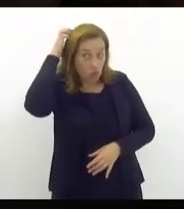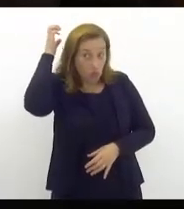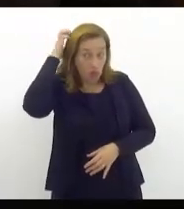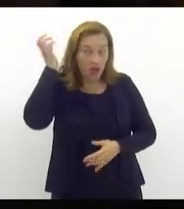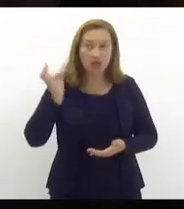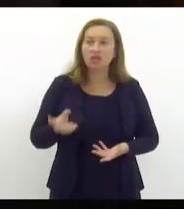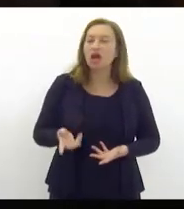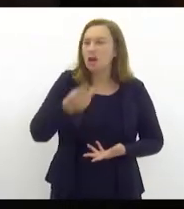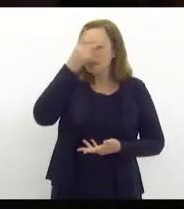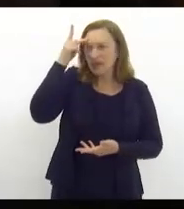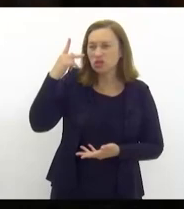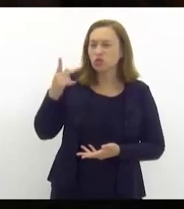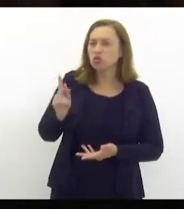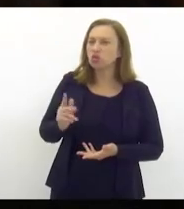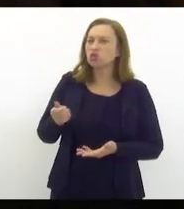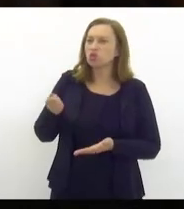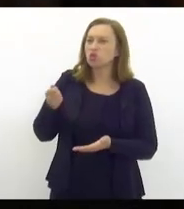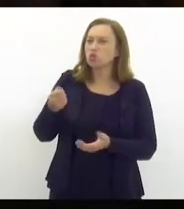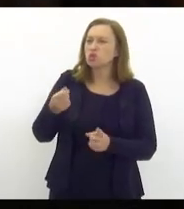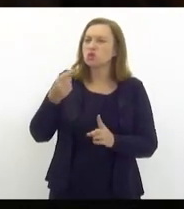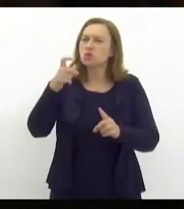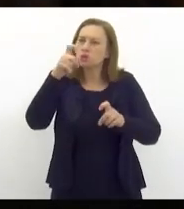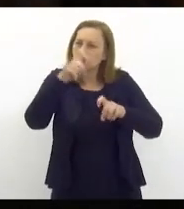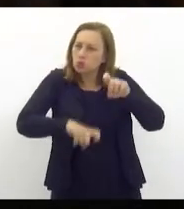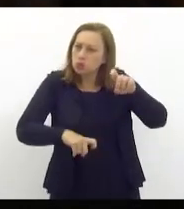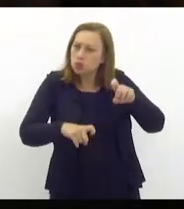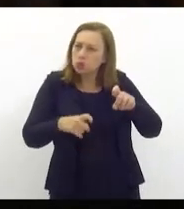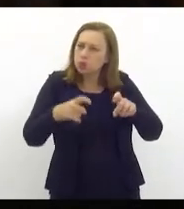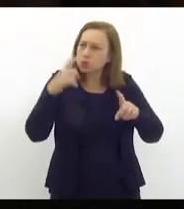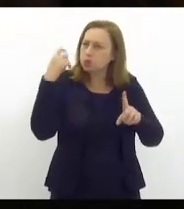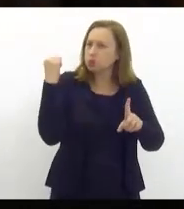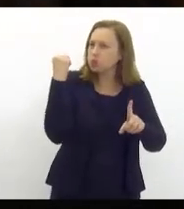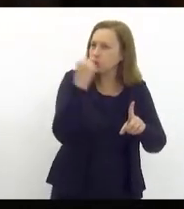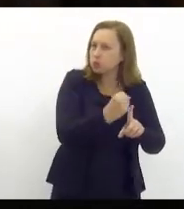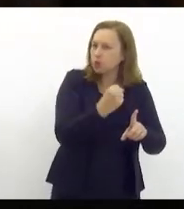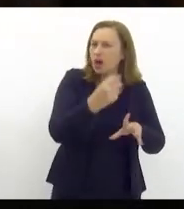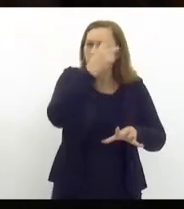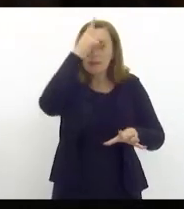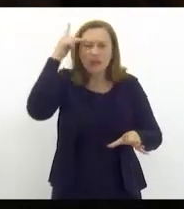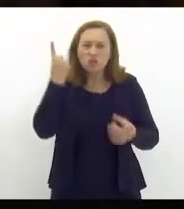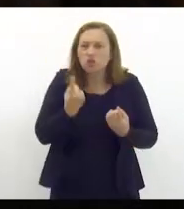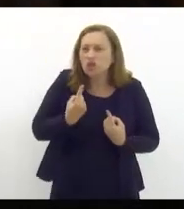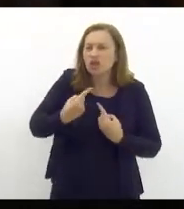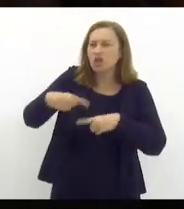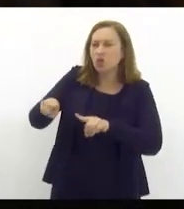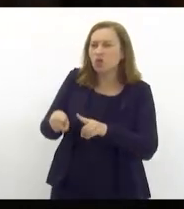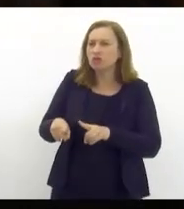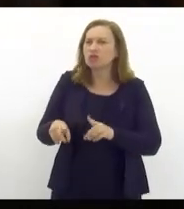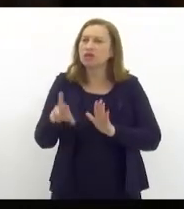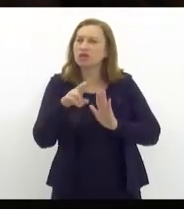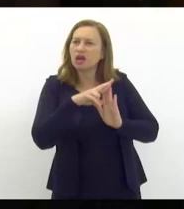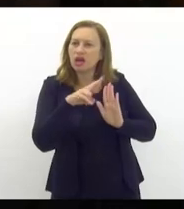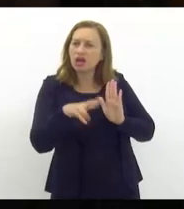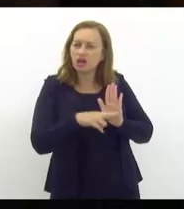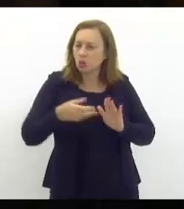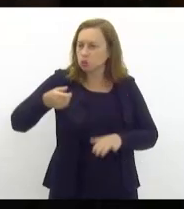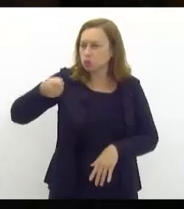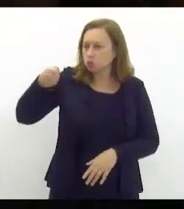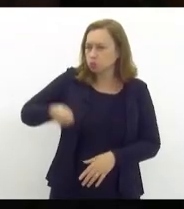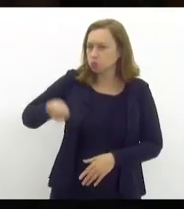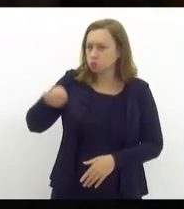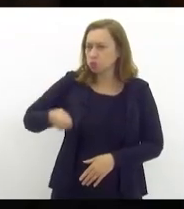que torturaram, mataram, estupraram pessoas que eram contra o regime